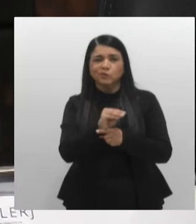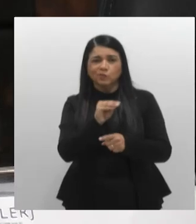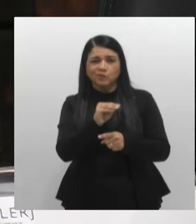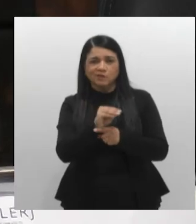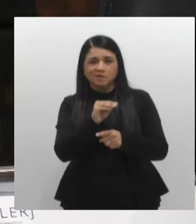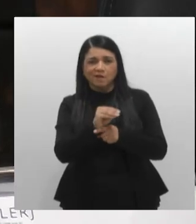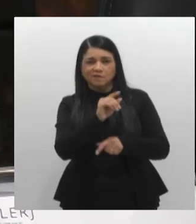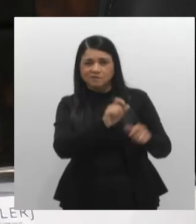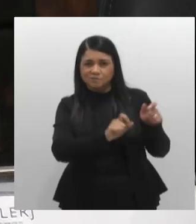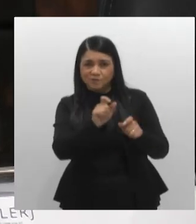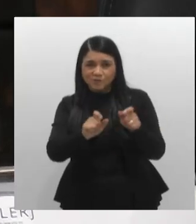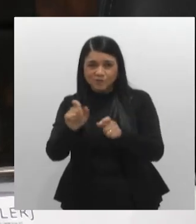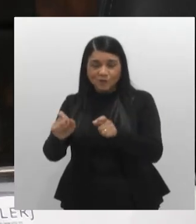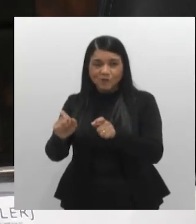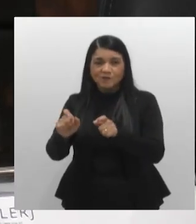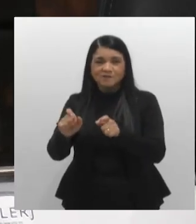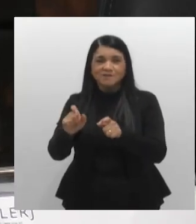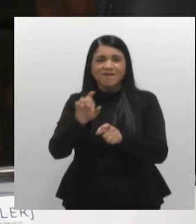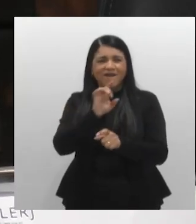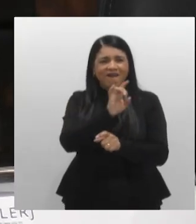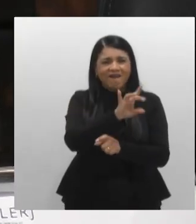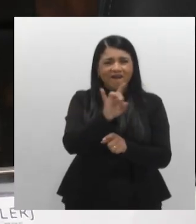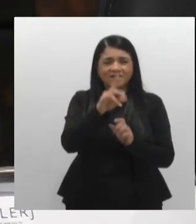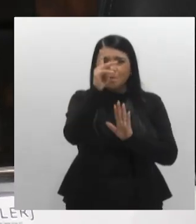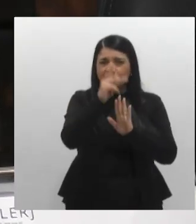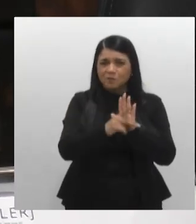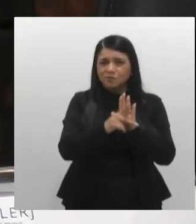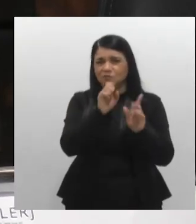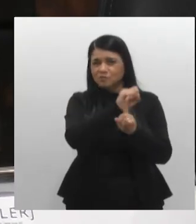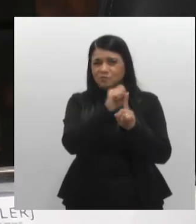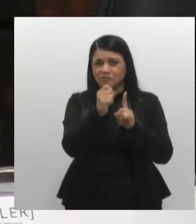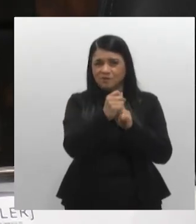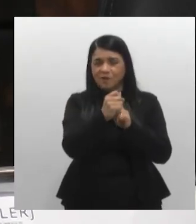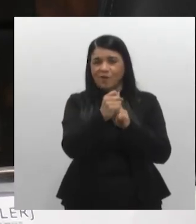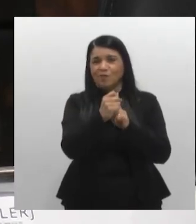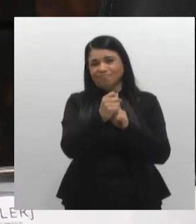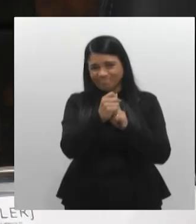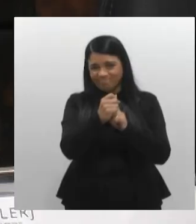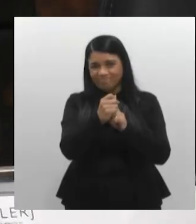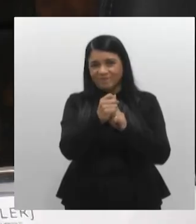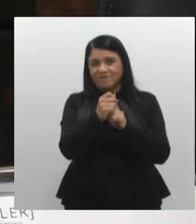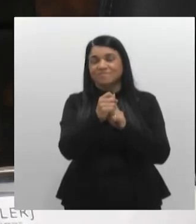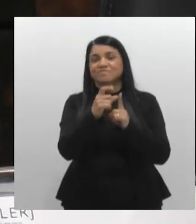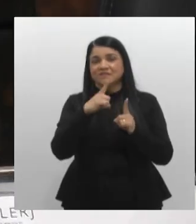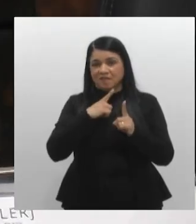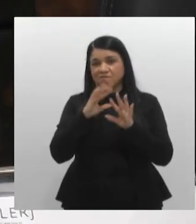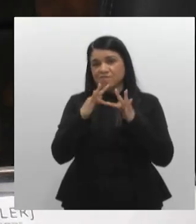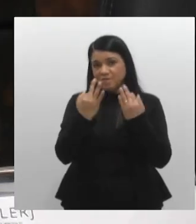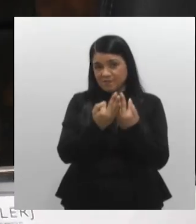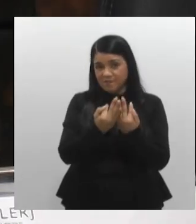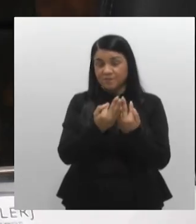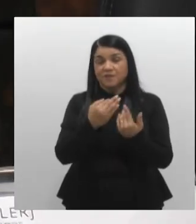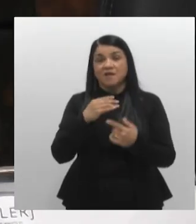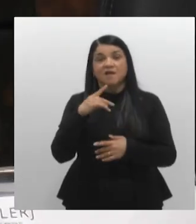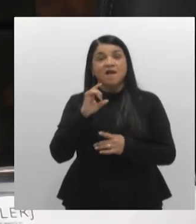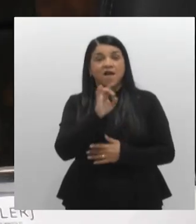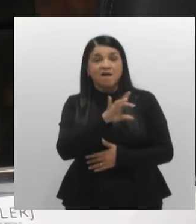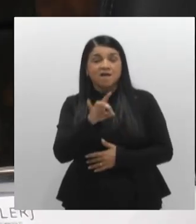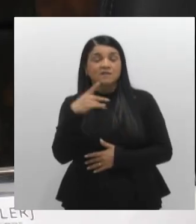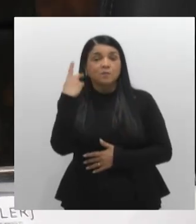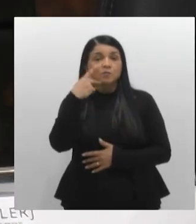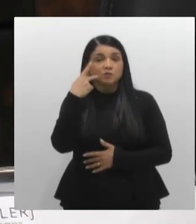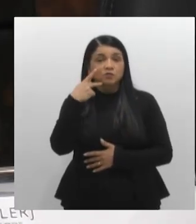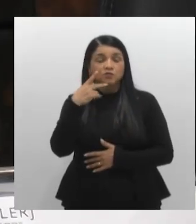nossa gente a cada projeto social que chega às famílias, a cada política pública voltada